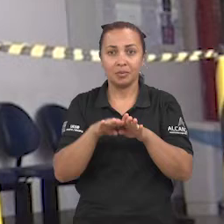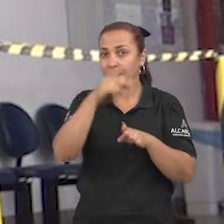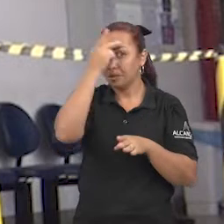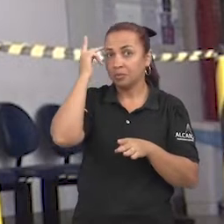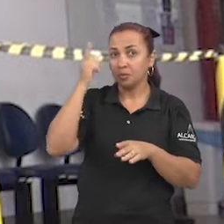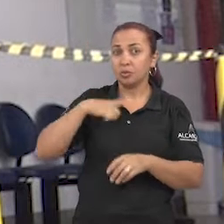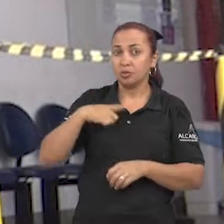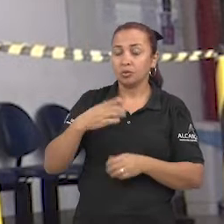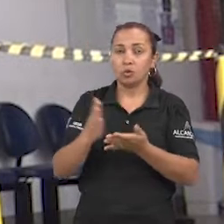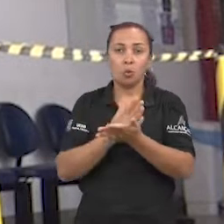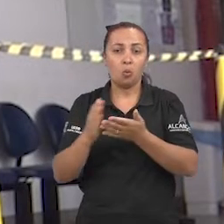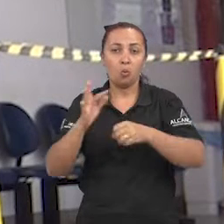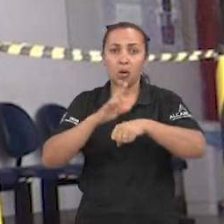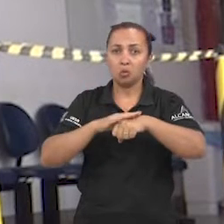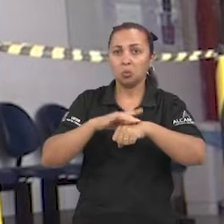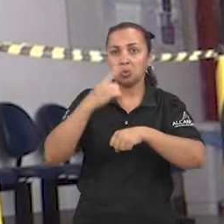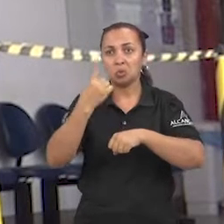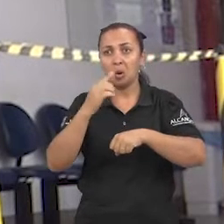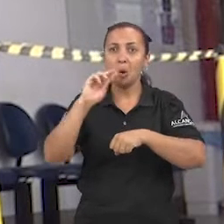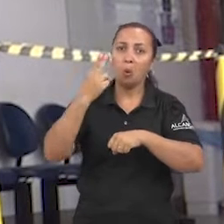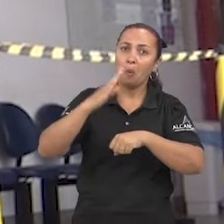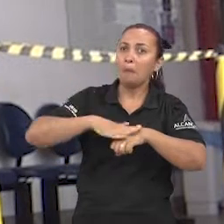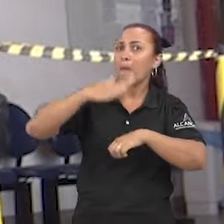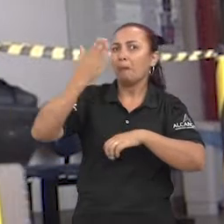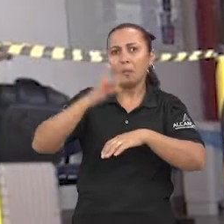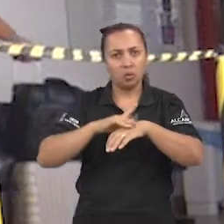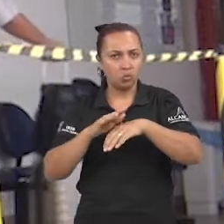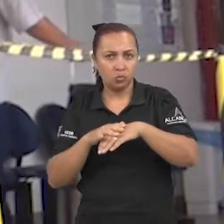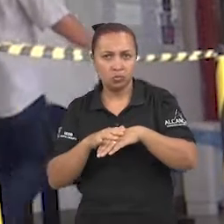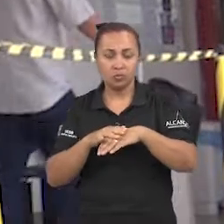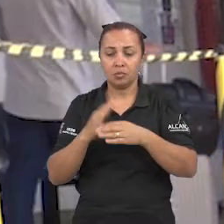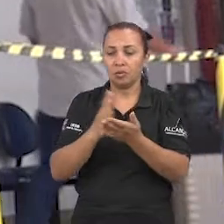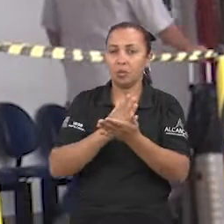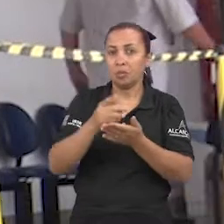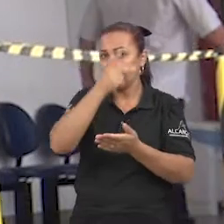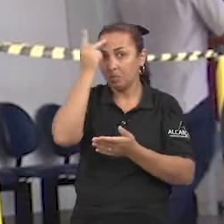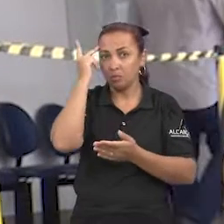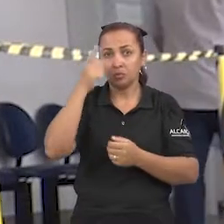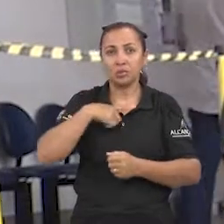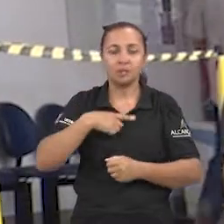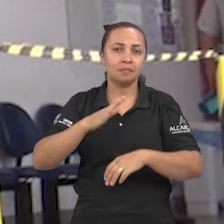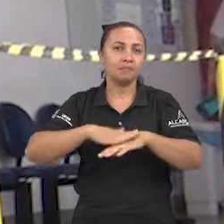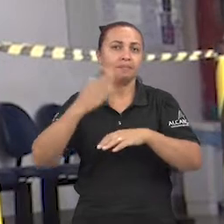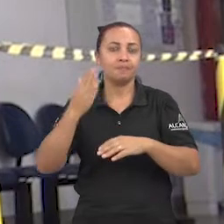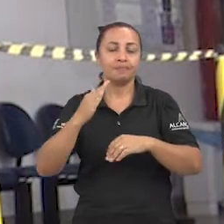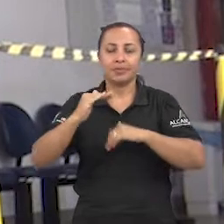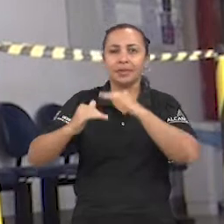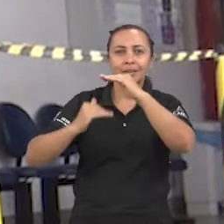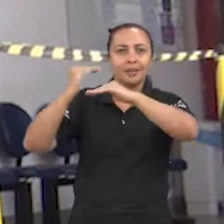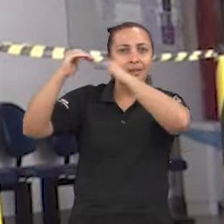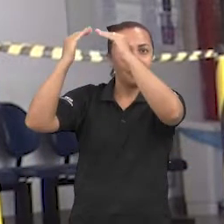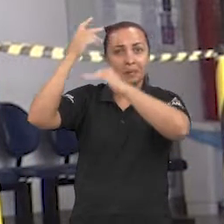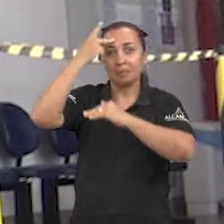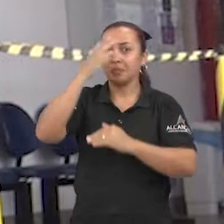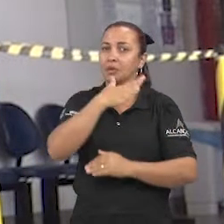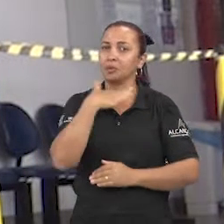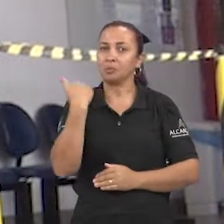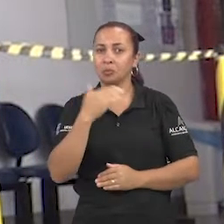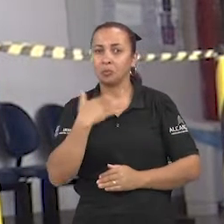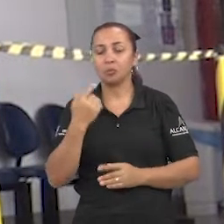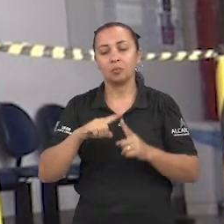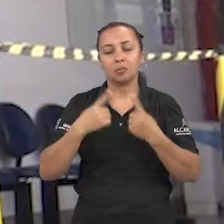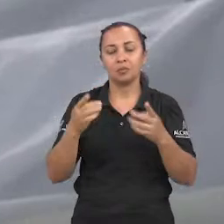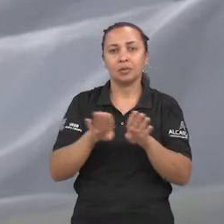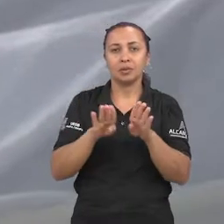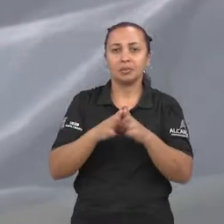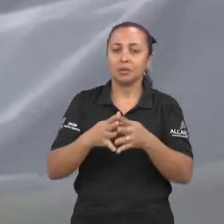pessoas tiveram mais avanço para caso de óbitos, mas também das complicações relacionadas com